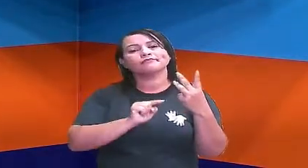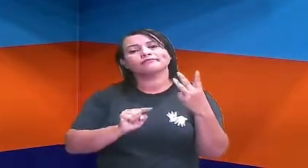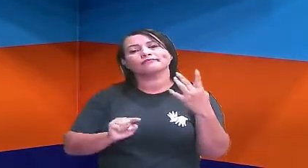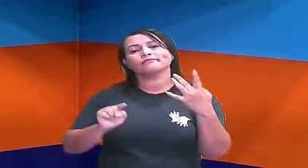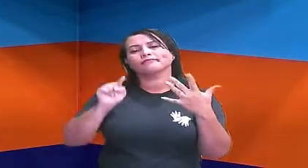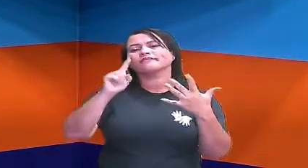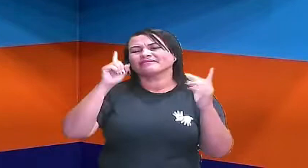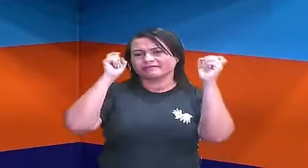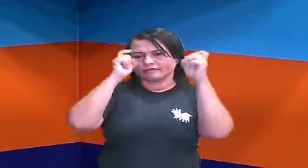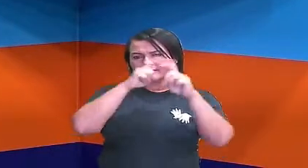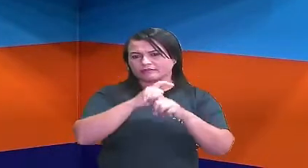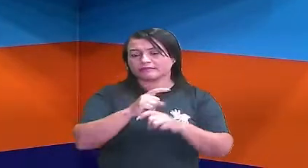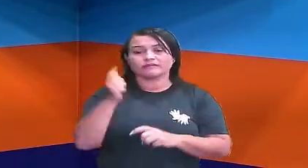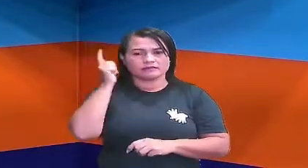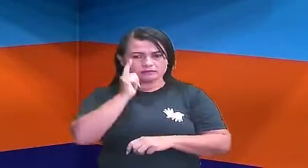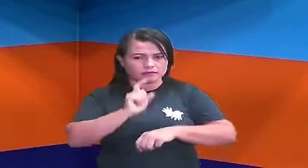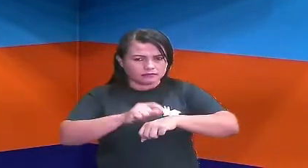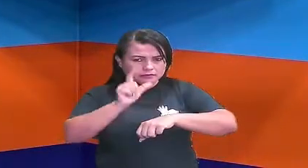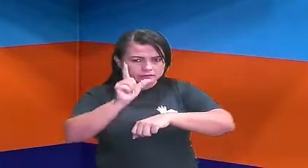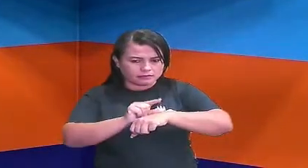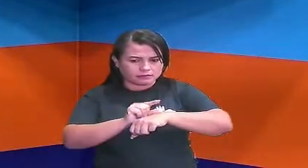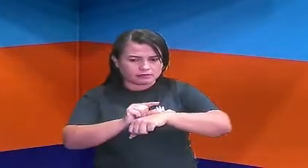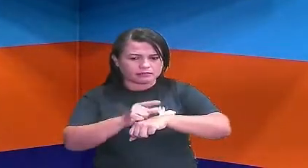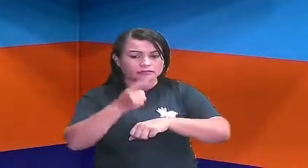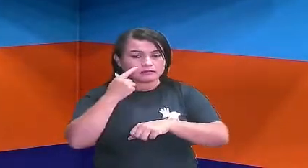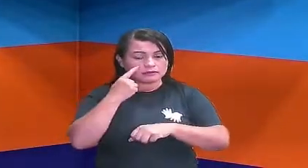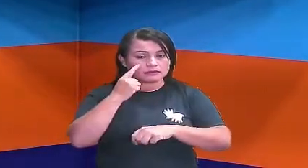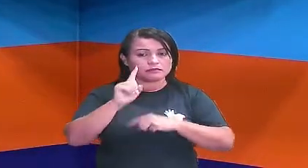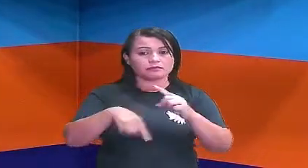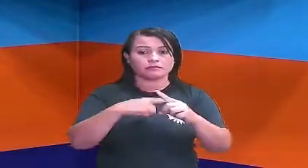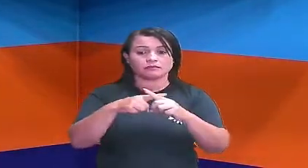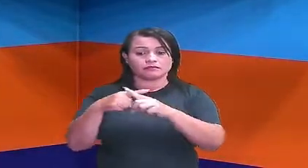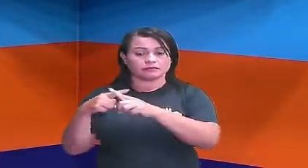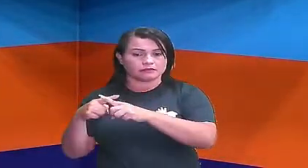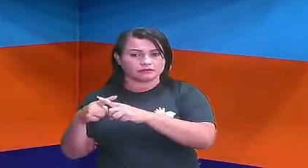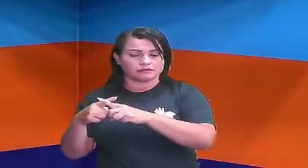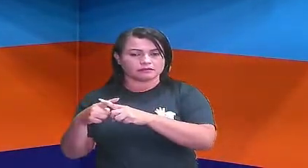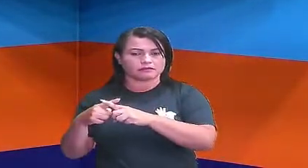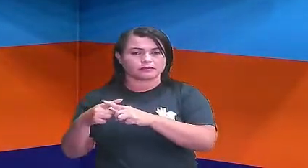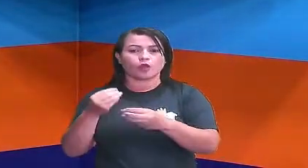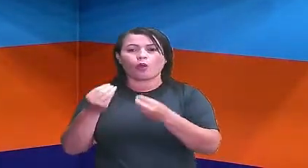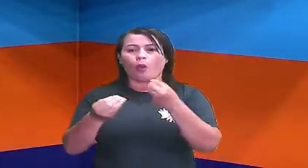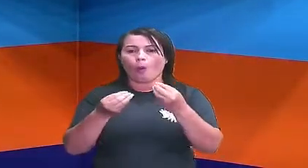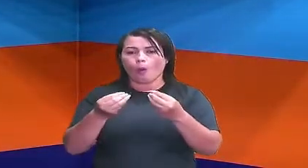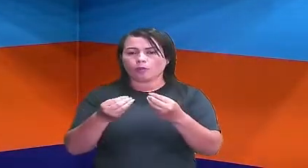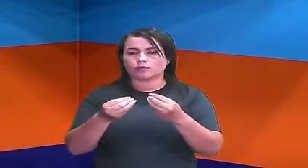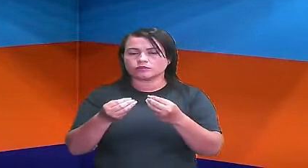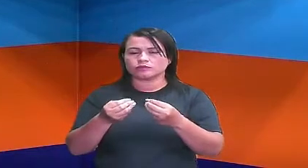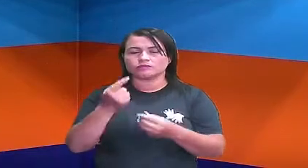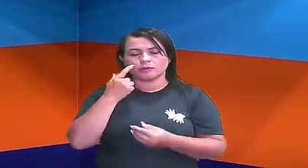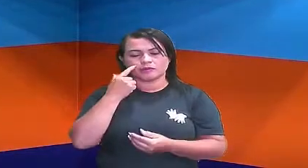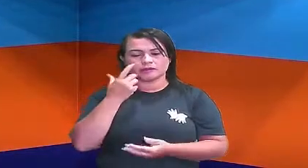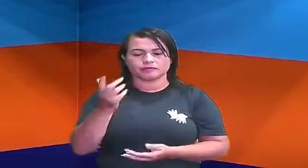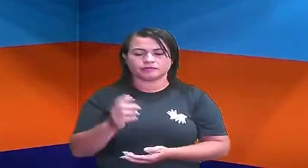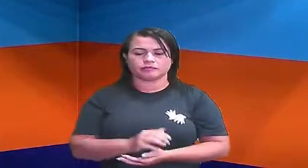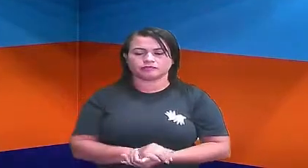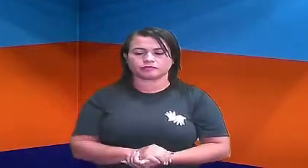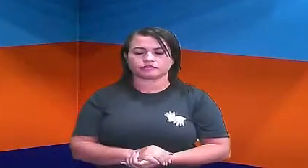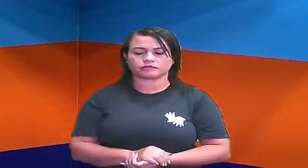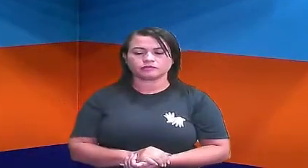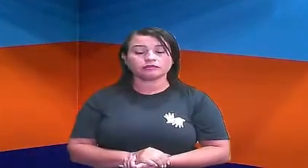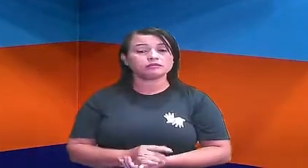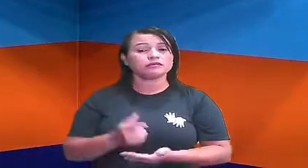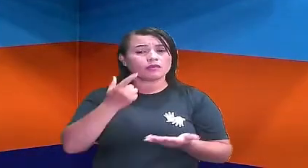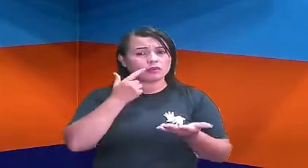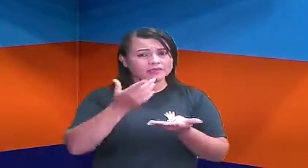quadradinho. Vamos ganhar tempo? Vai para a multiplicação na configuração retangular, tá?